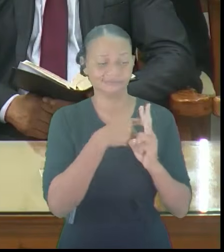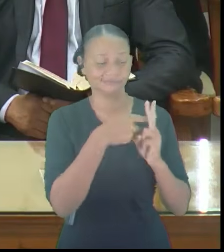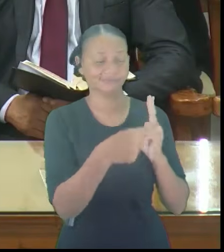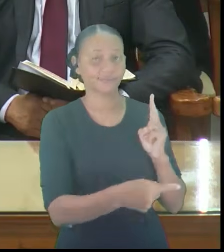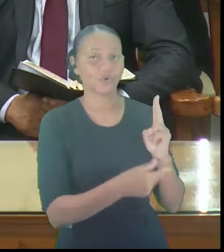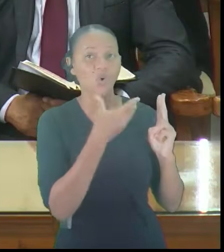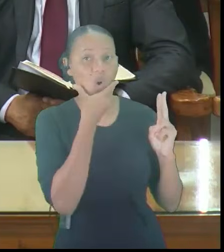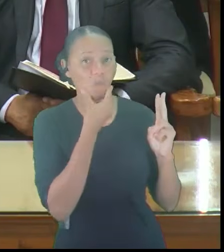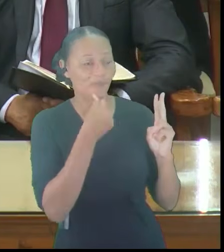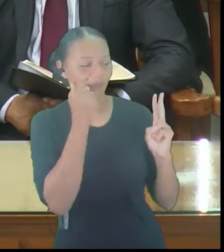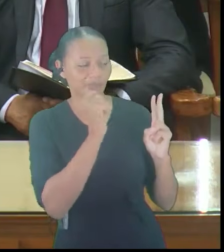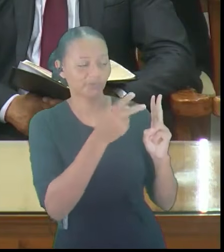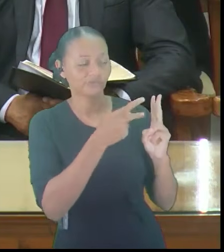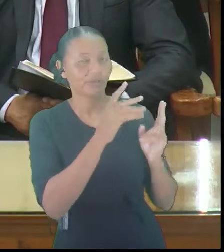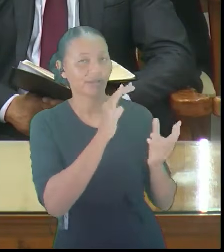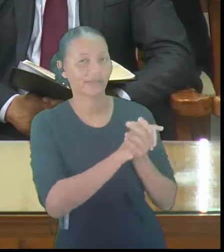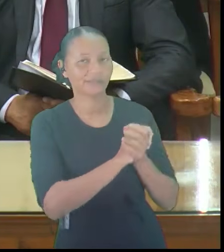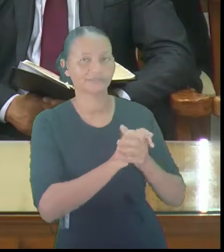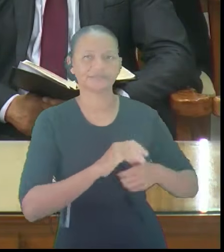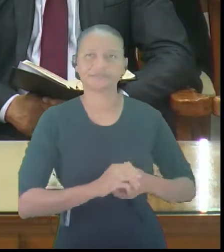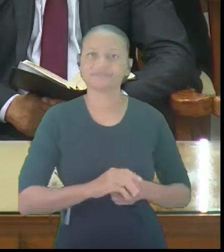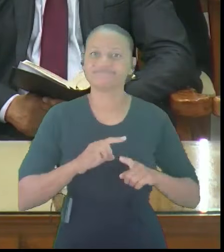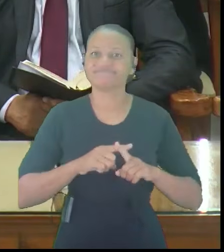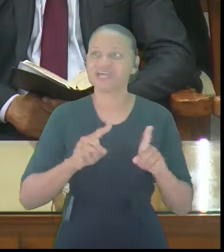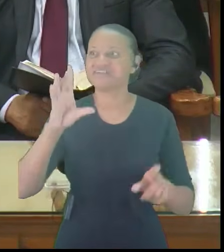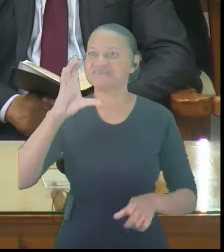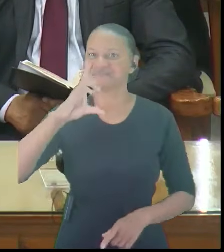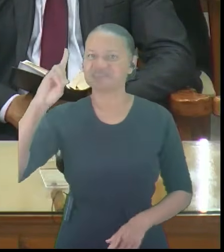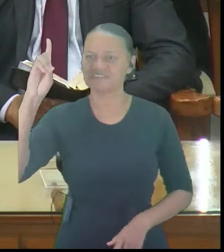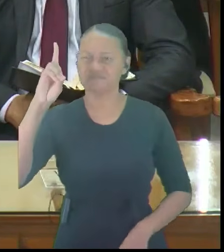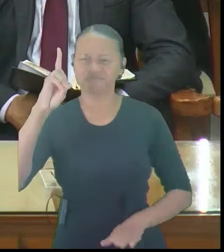Mas, irmãos, Deus deu a resposta.